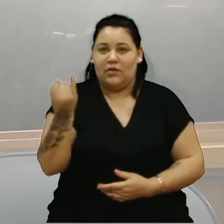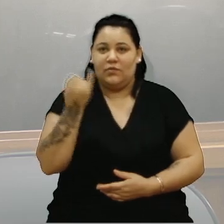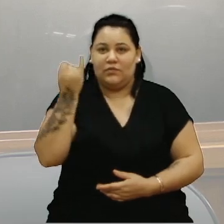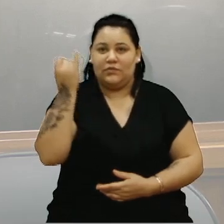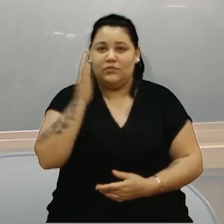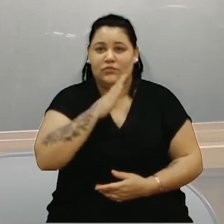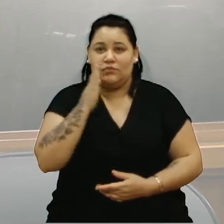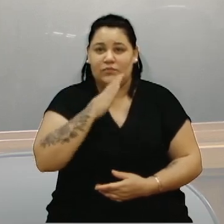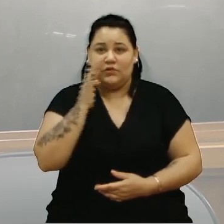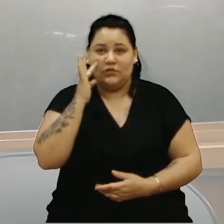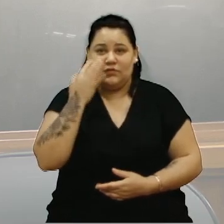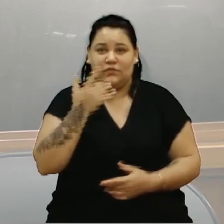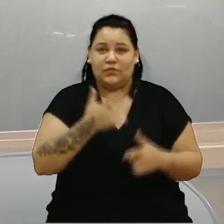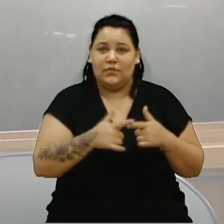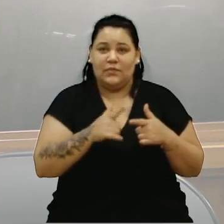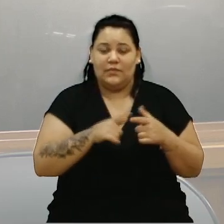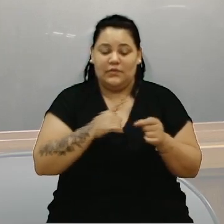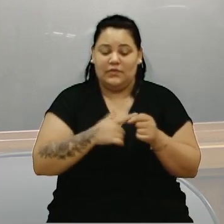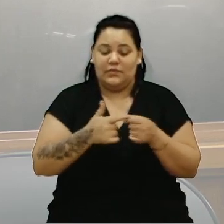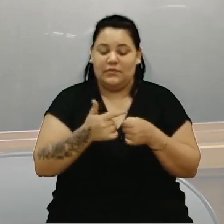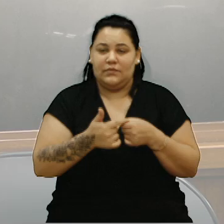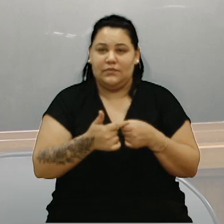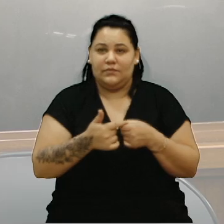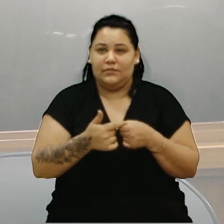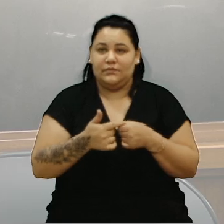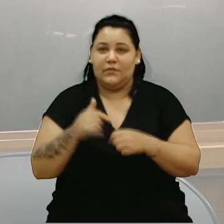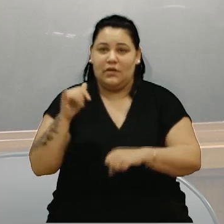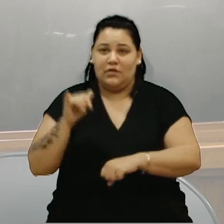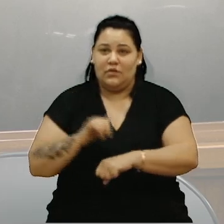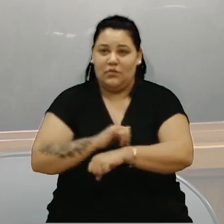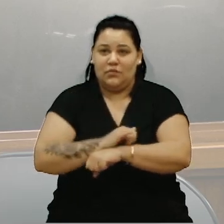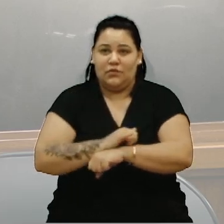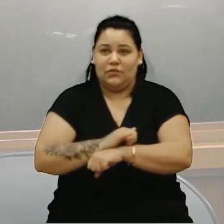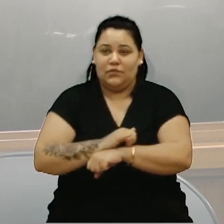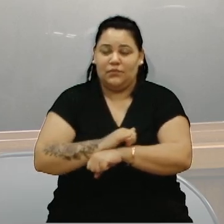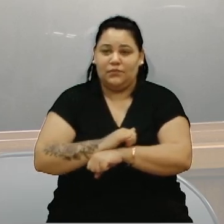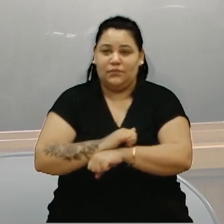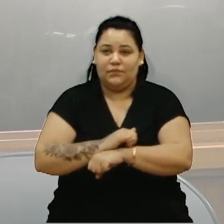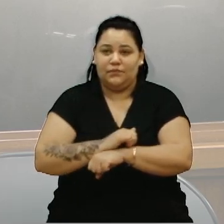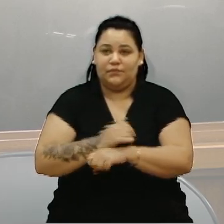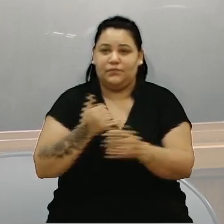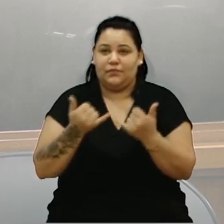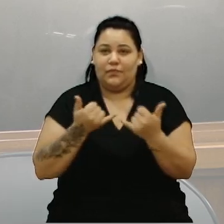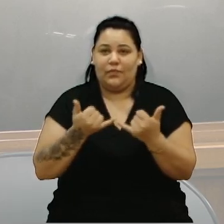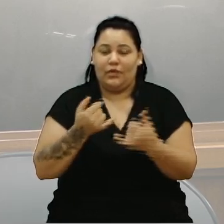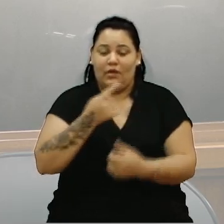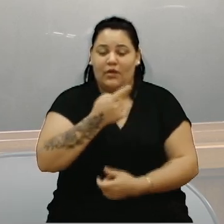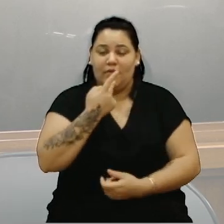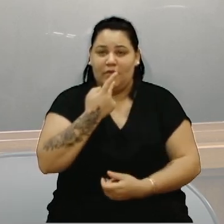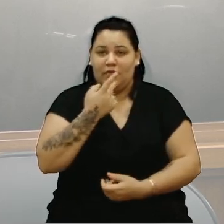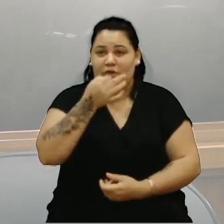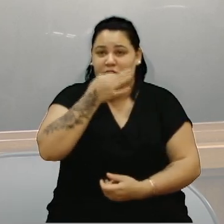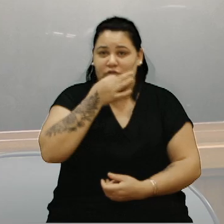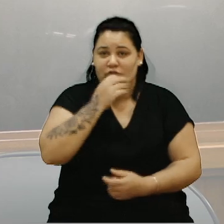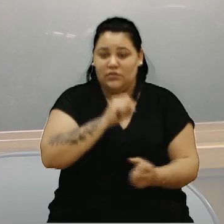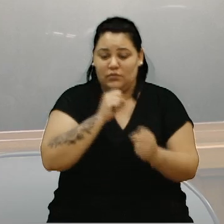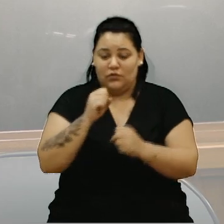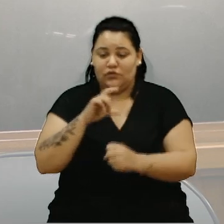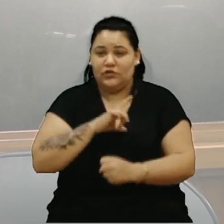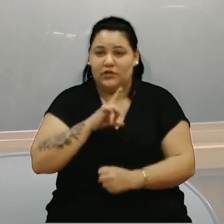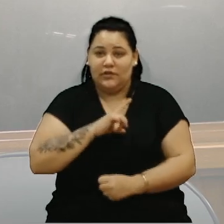da cidade. Aeroporto, para nós pensar. Ontem o secretário veio aqui e falou do aeroporto. Ele disse que Caxias pode ter até 24